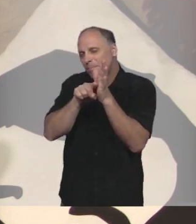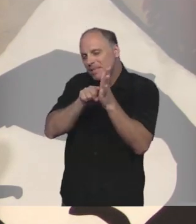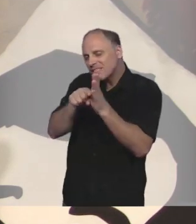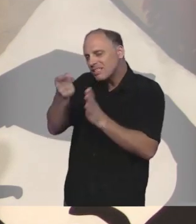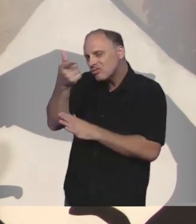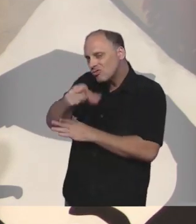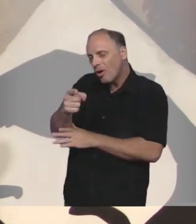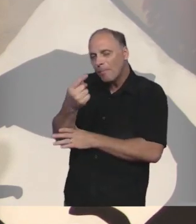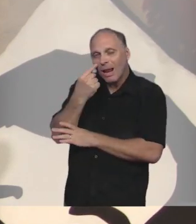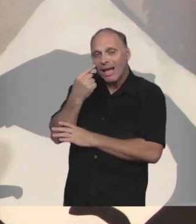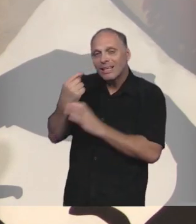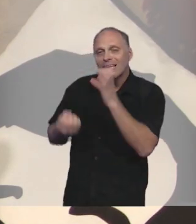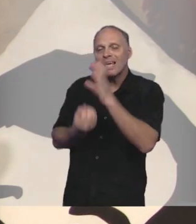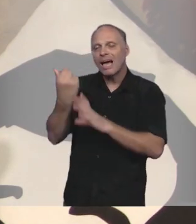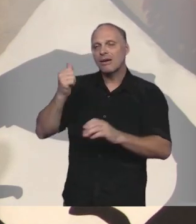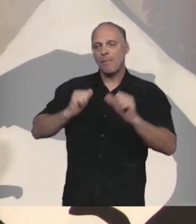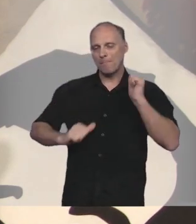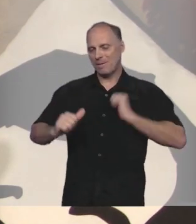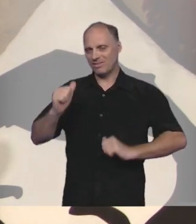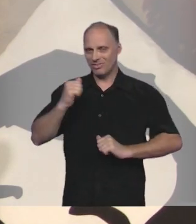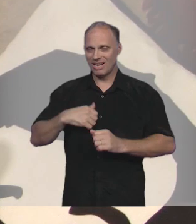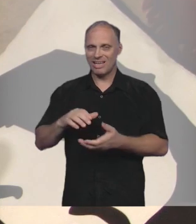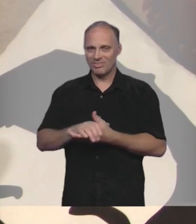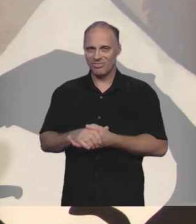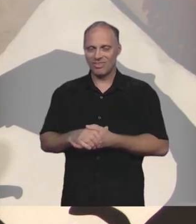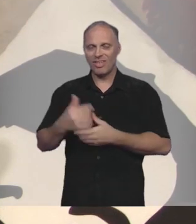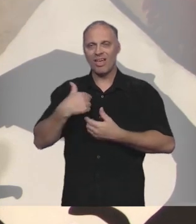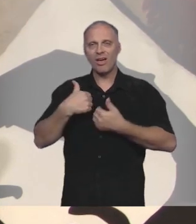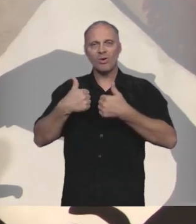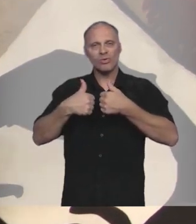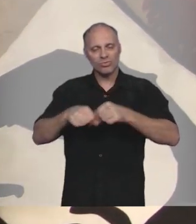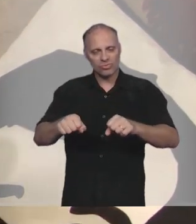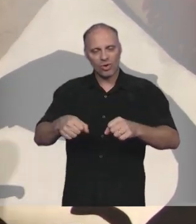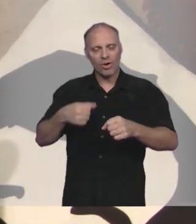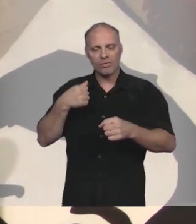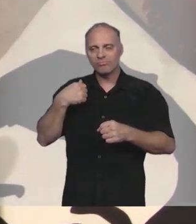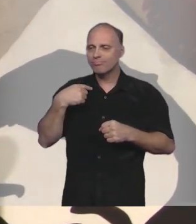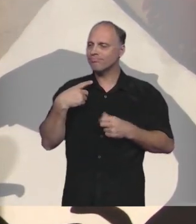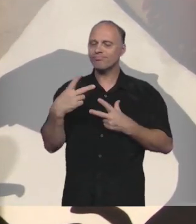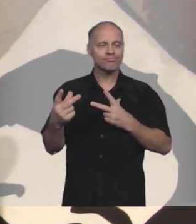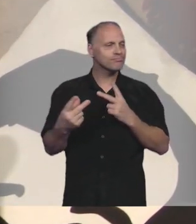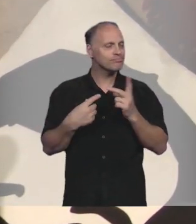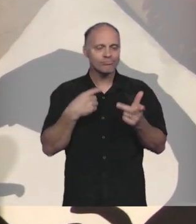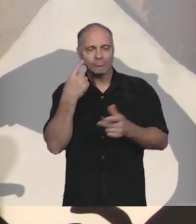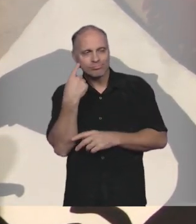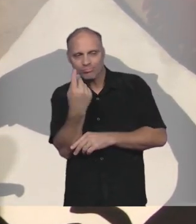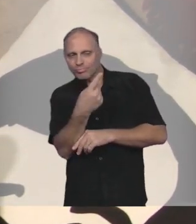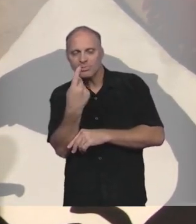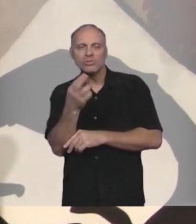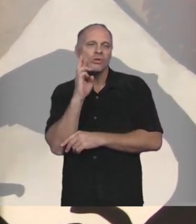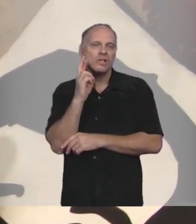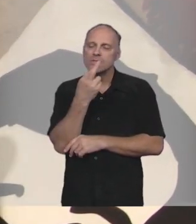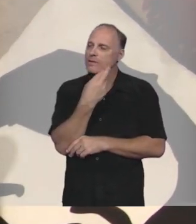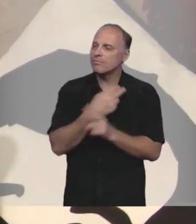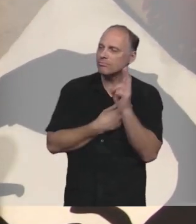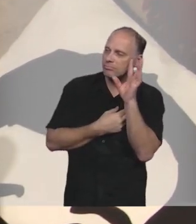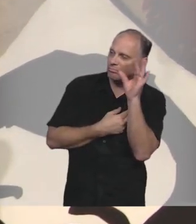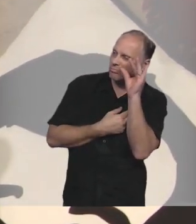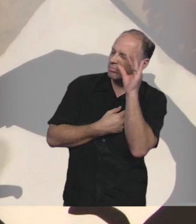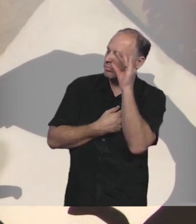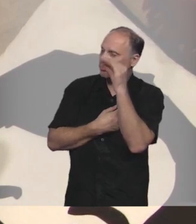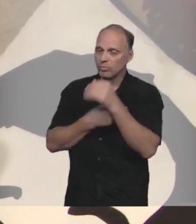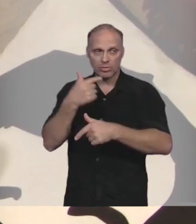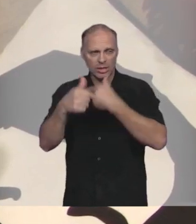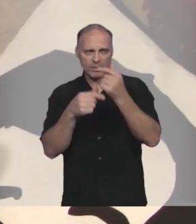eu tô transitando, eu estou no restaurante, eu estou no ambiente do trabalho, eu tô pesquisando. A minha mãe,